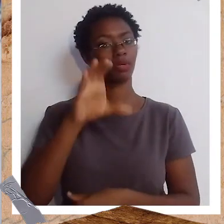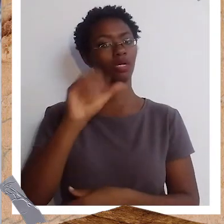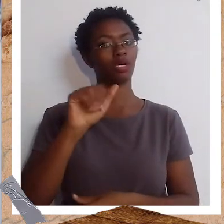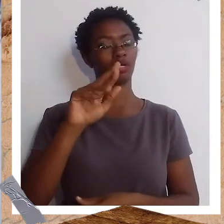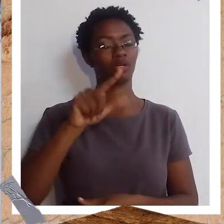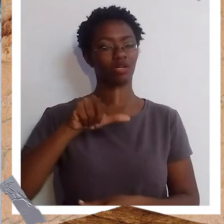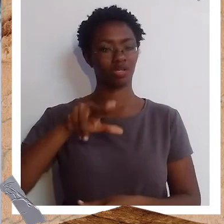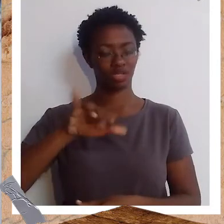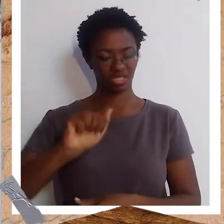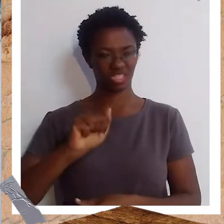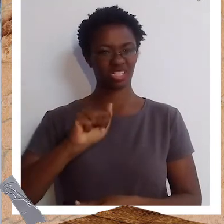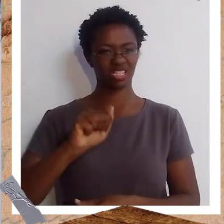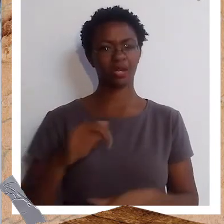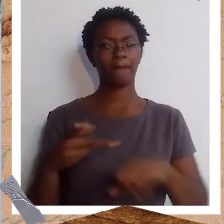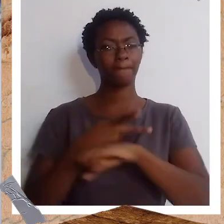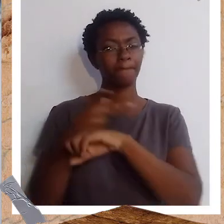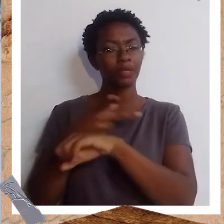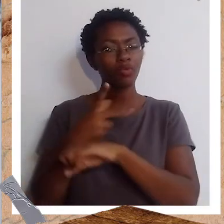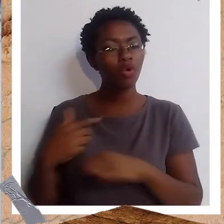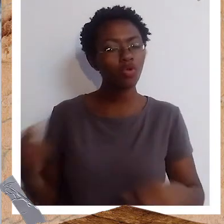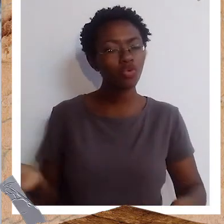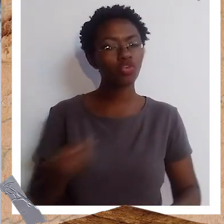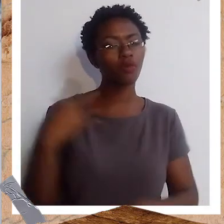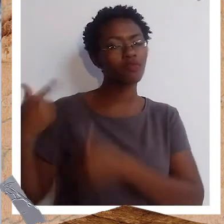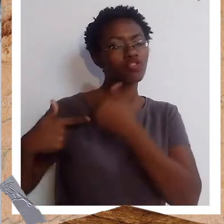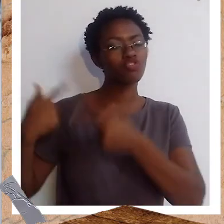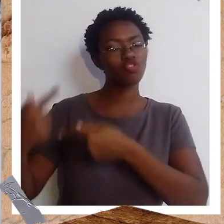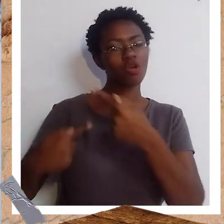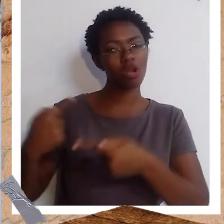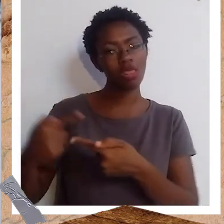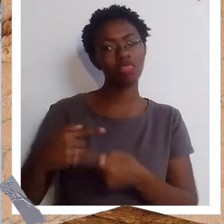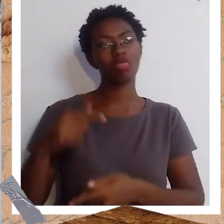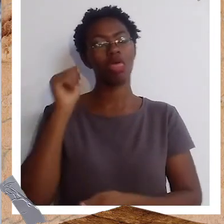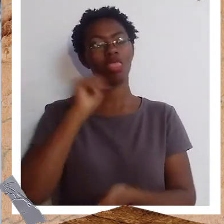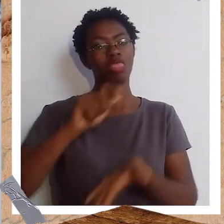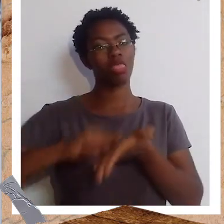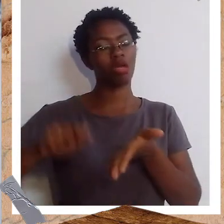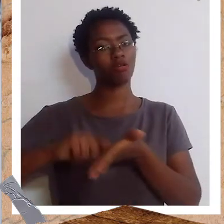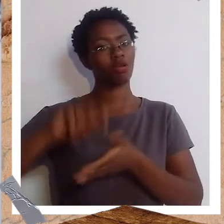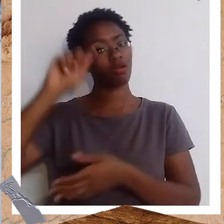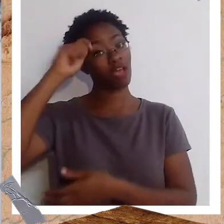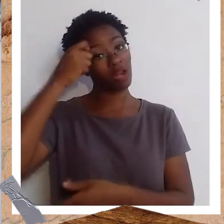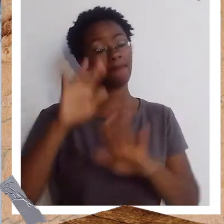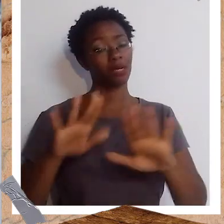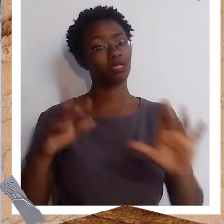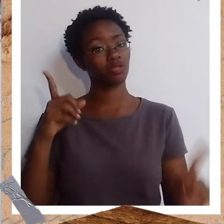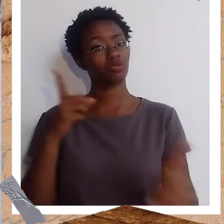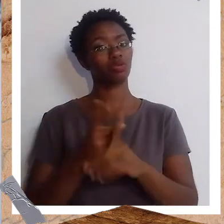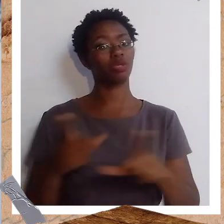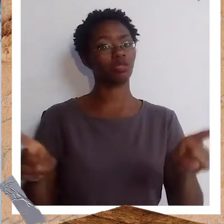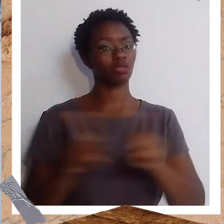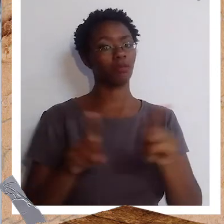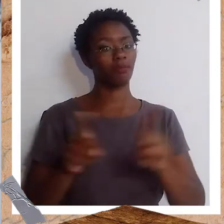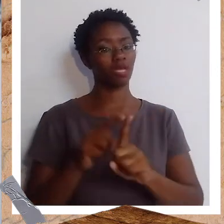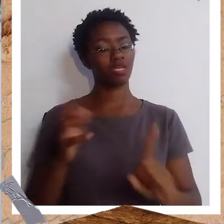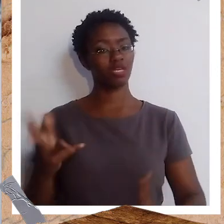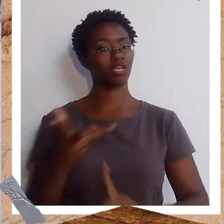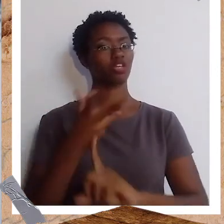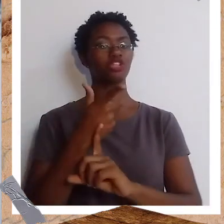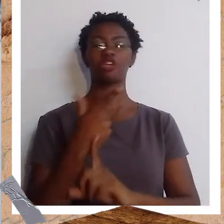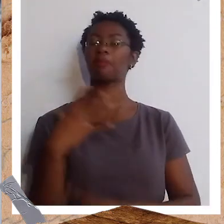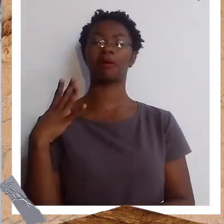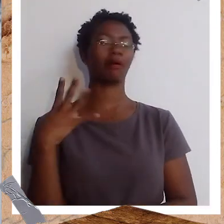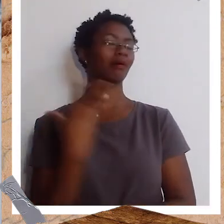estávamos procurando uma nova geração de escritoras negras, mas achamos também uma grande artista